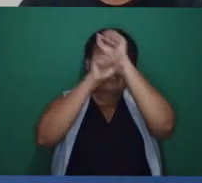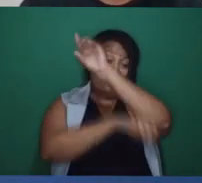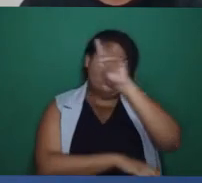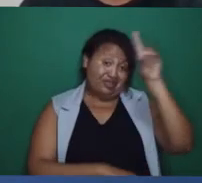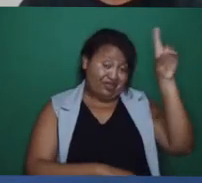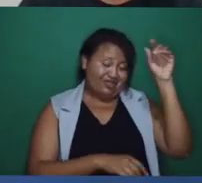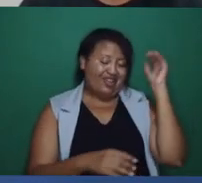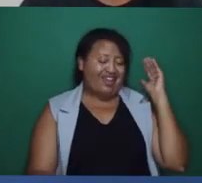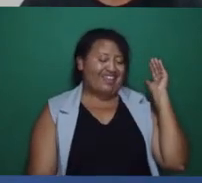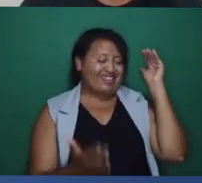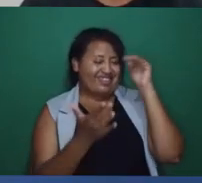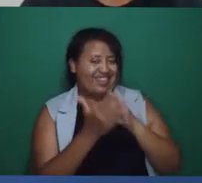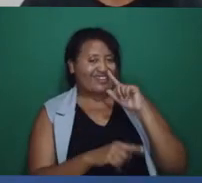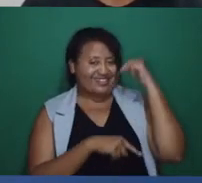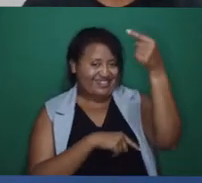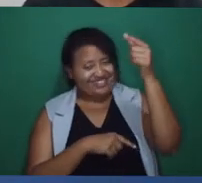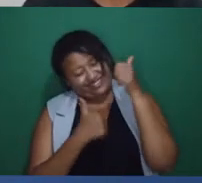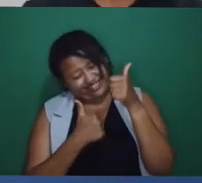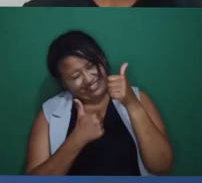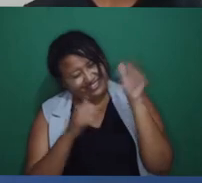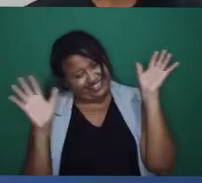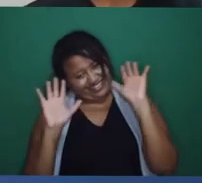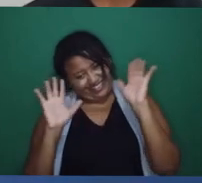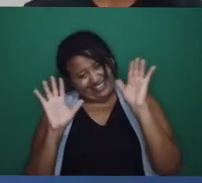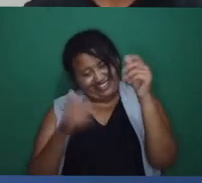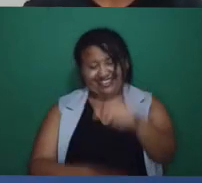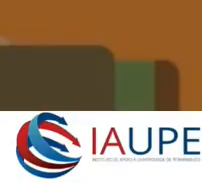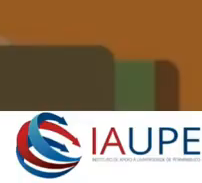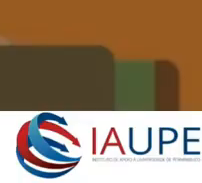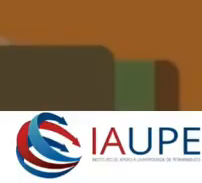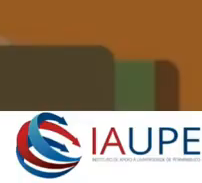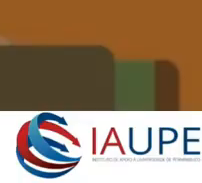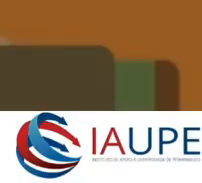e até a próxima tchau tchau galera